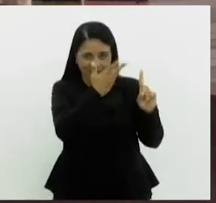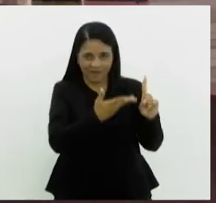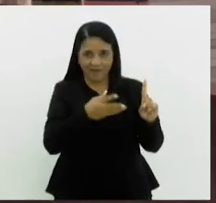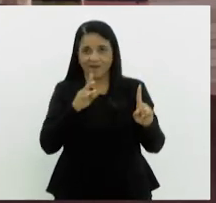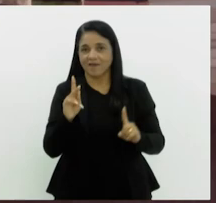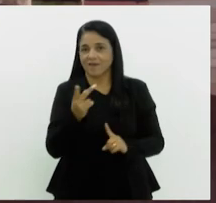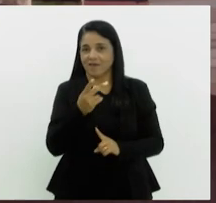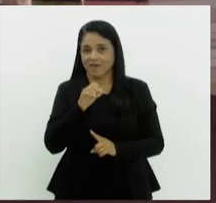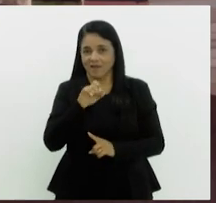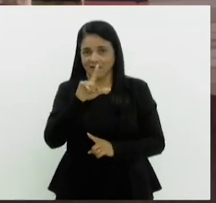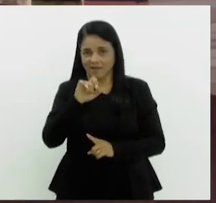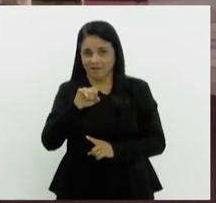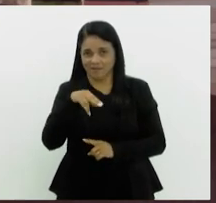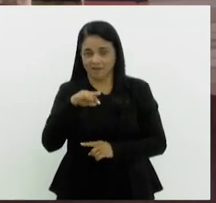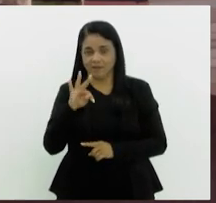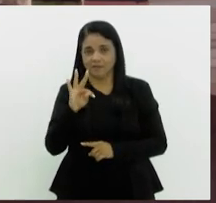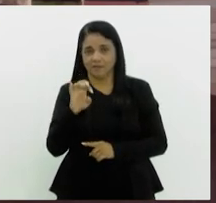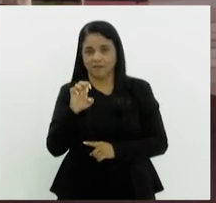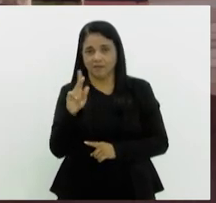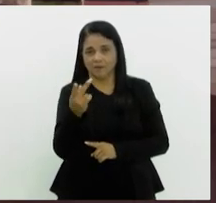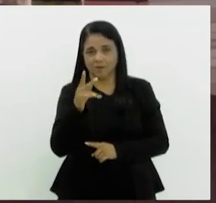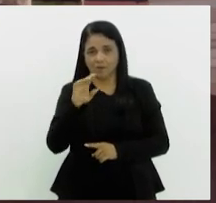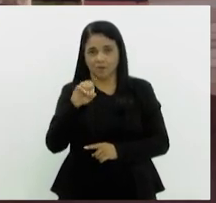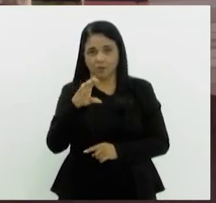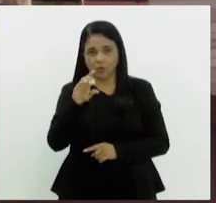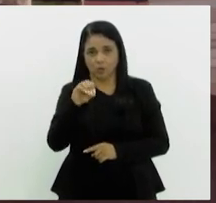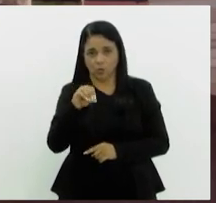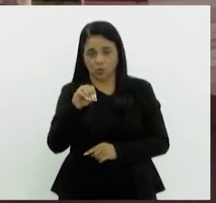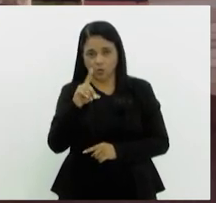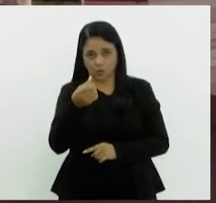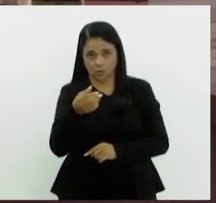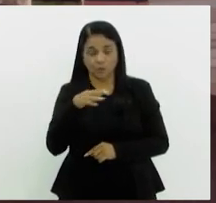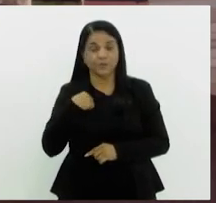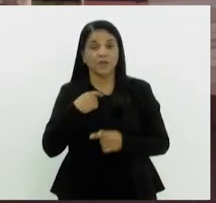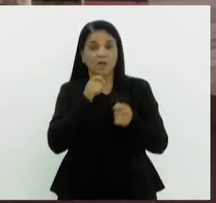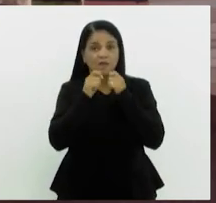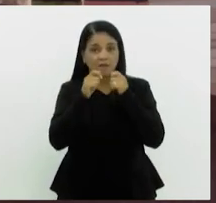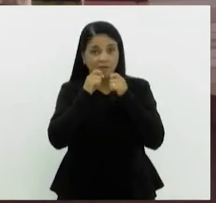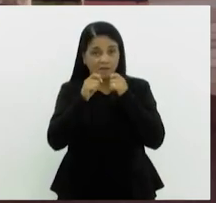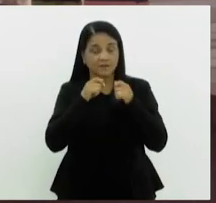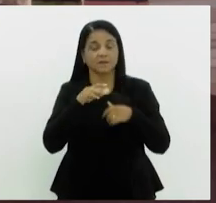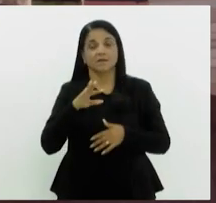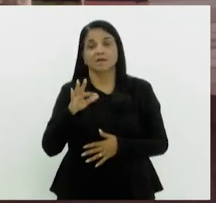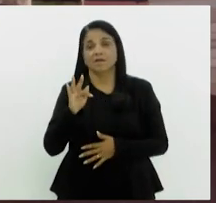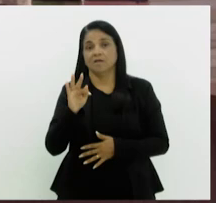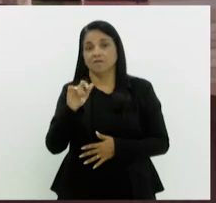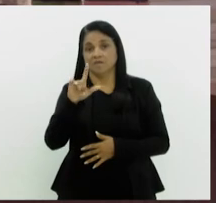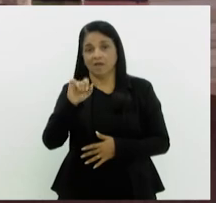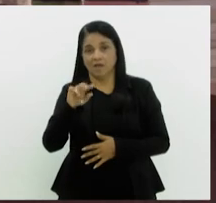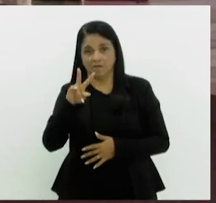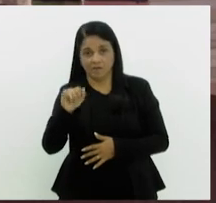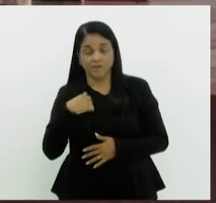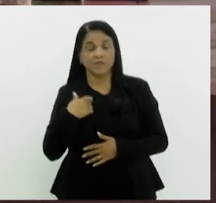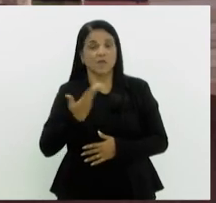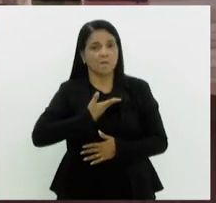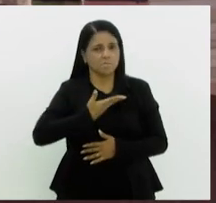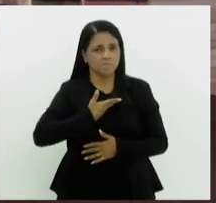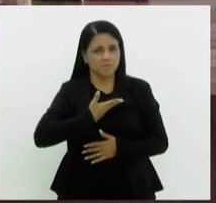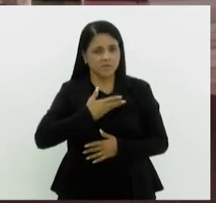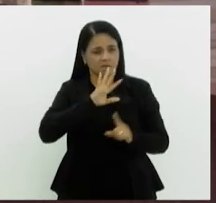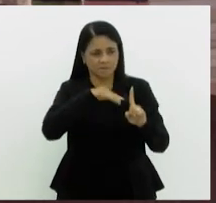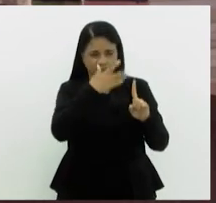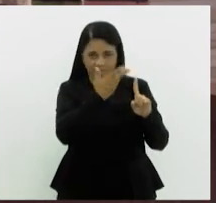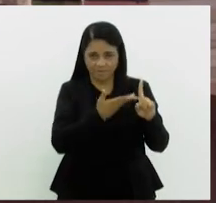Teodoro. Eu sou Flávia Oliveira, jornalista, amiga de Helena Teodoro,